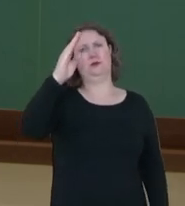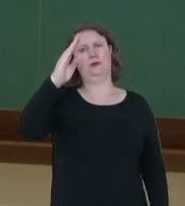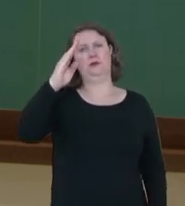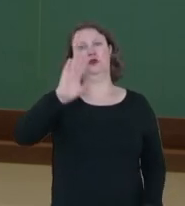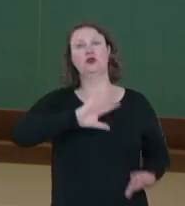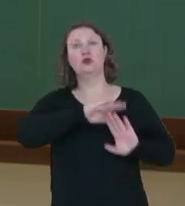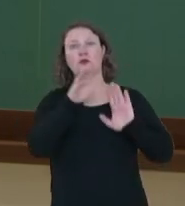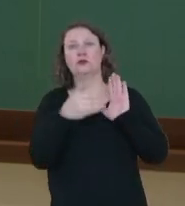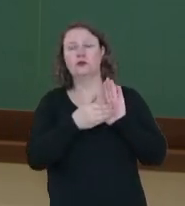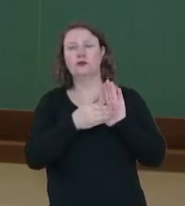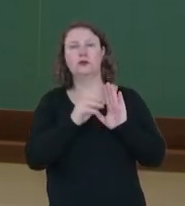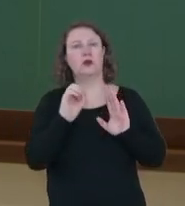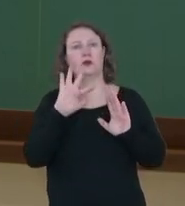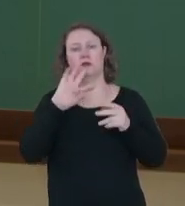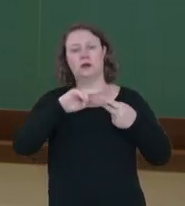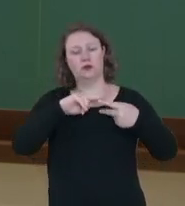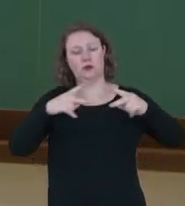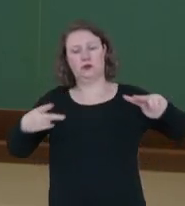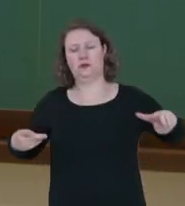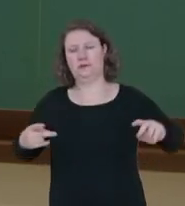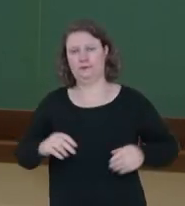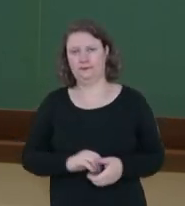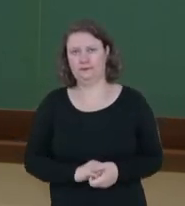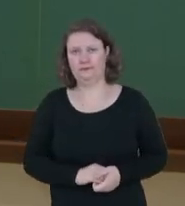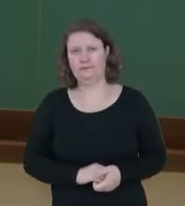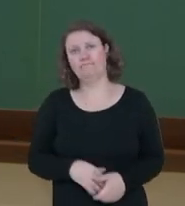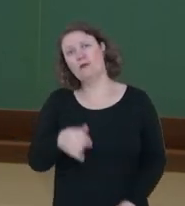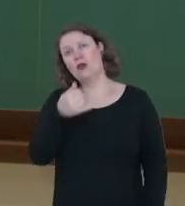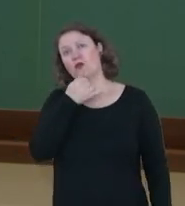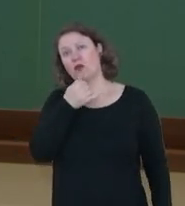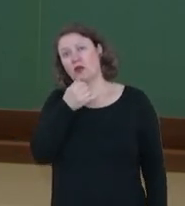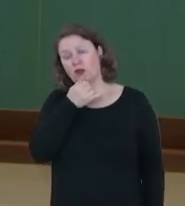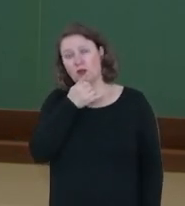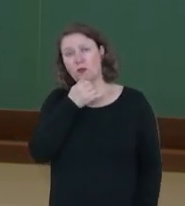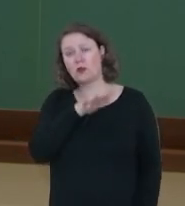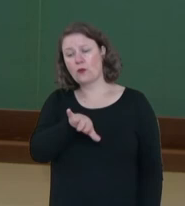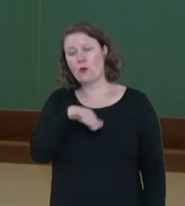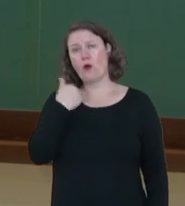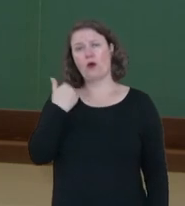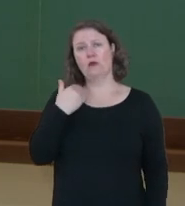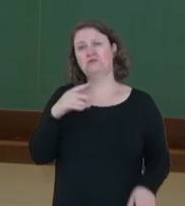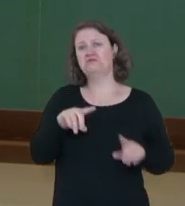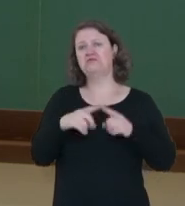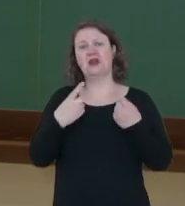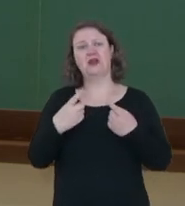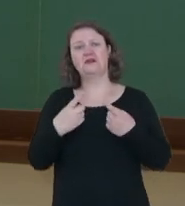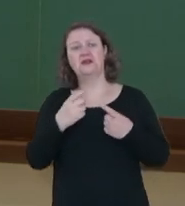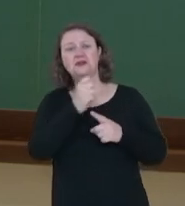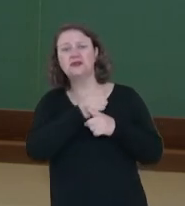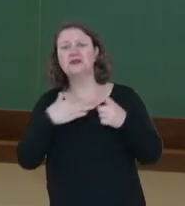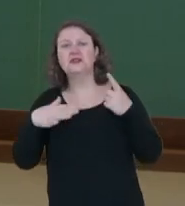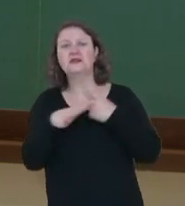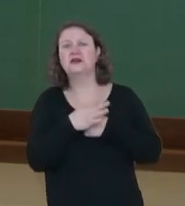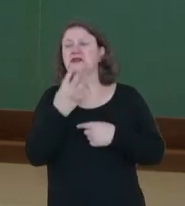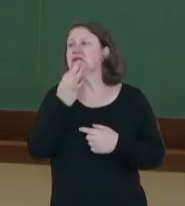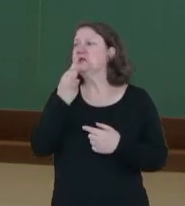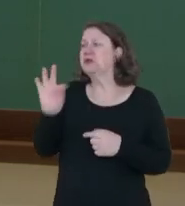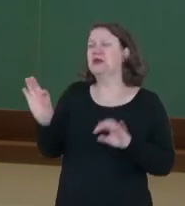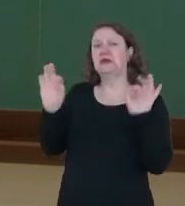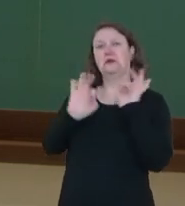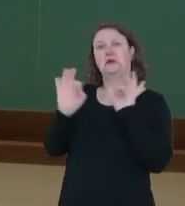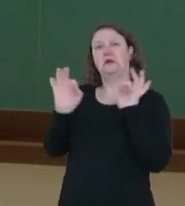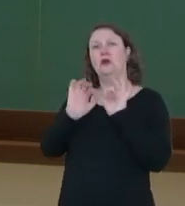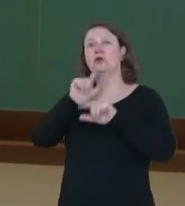hereditariedade. Então, infelizmente, Mendel morreu sem ser reconhecido. Só após aí a sua morte